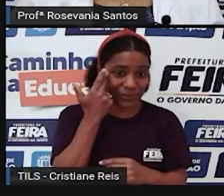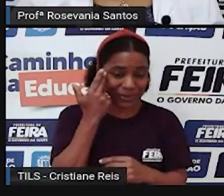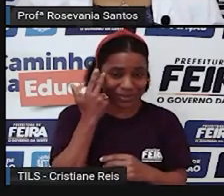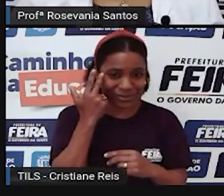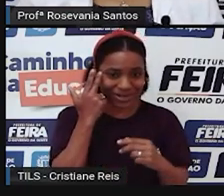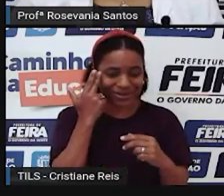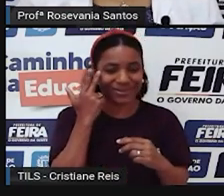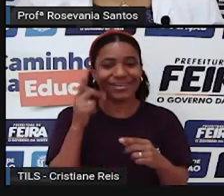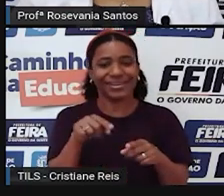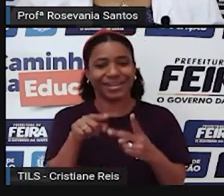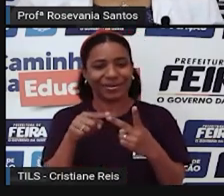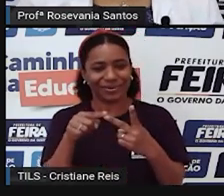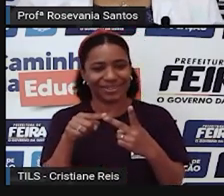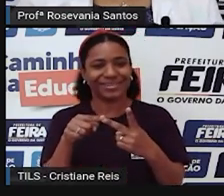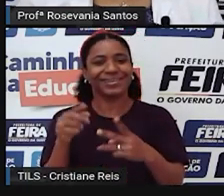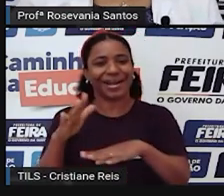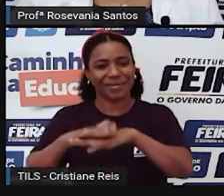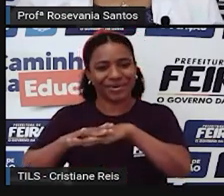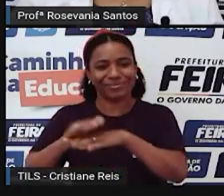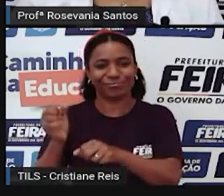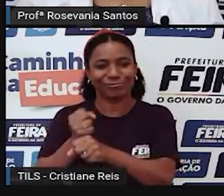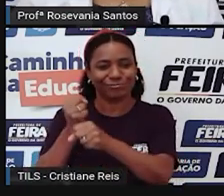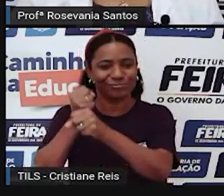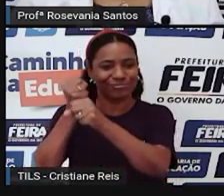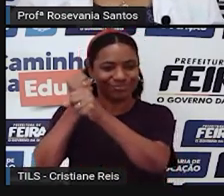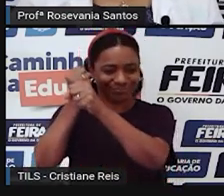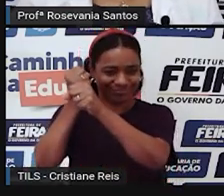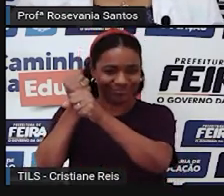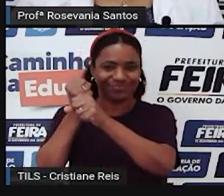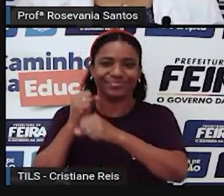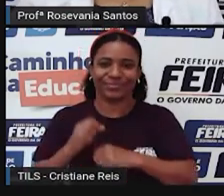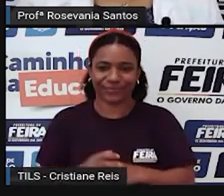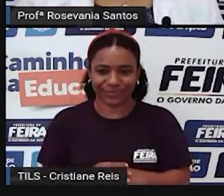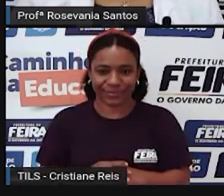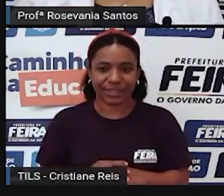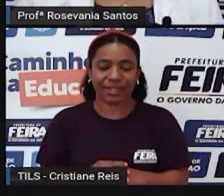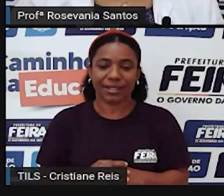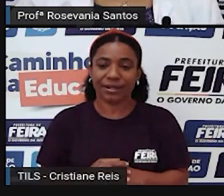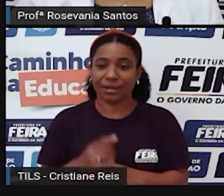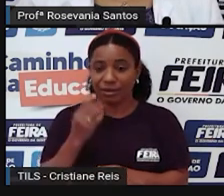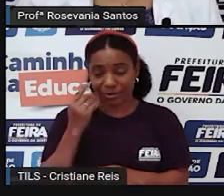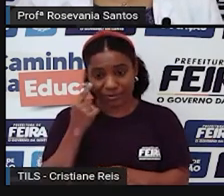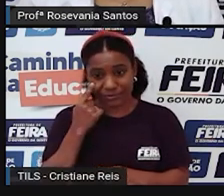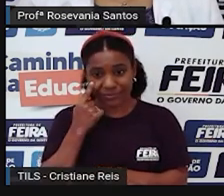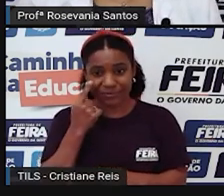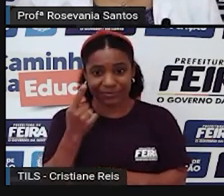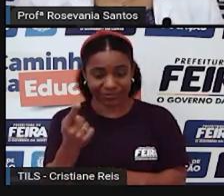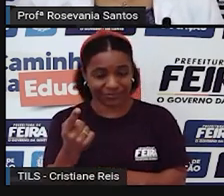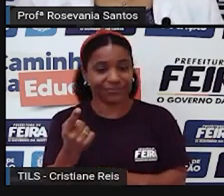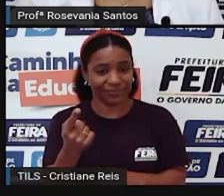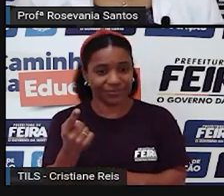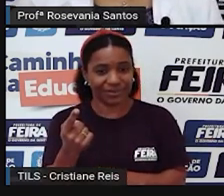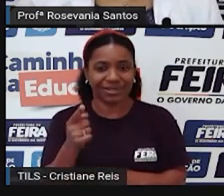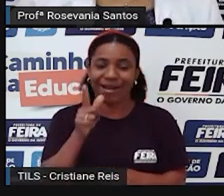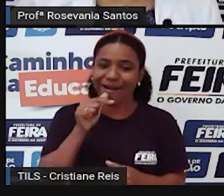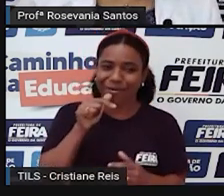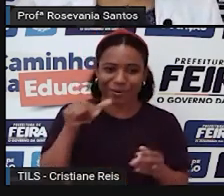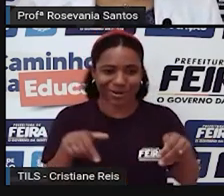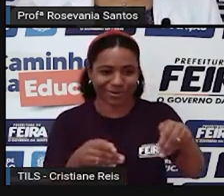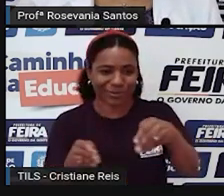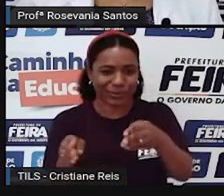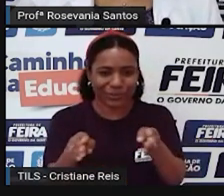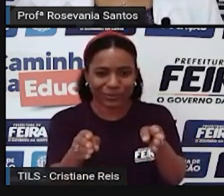E eu fiz questão de chamar a atenção dessa paisagem porque ela vem, né, com esse espaçozinho aqui do rio, o espaço